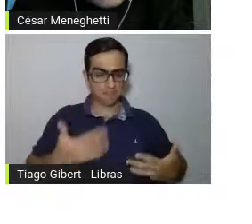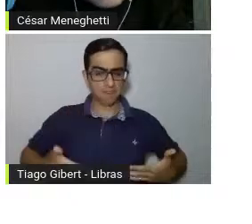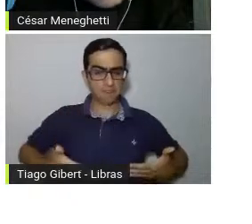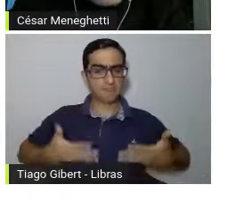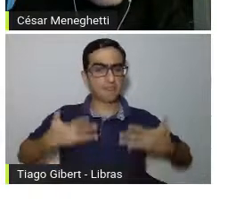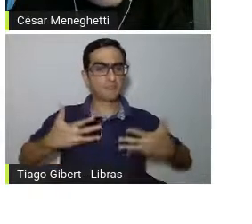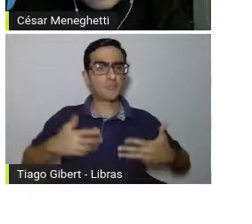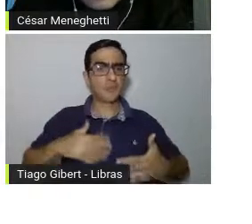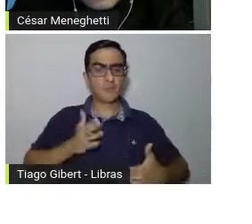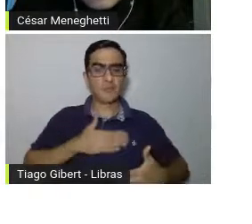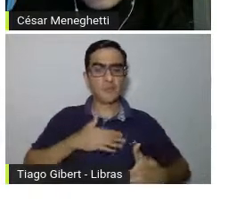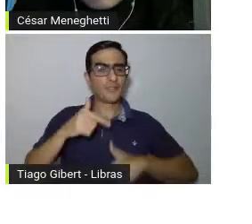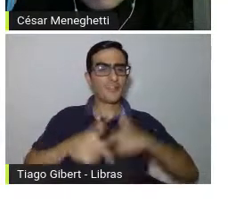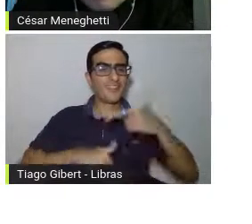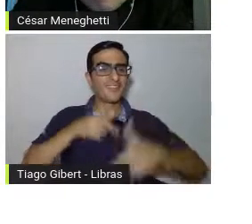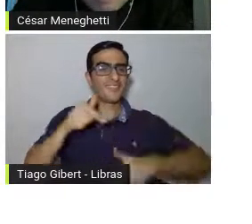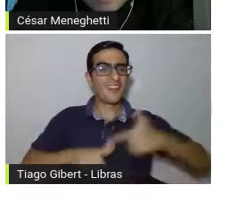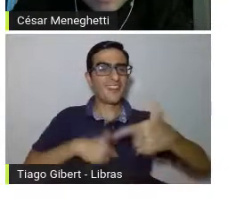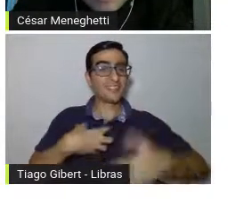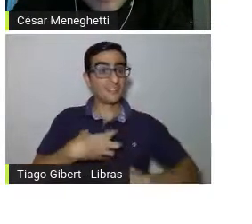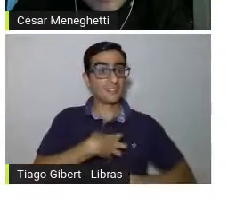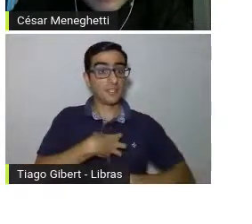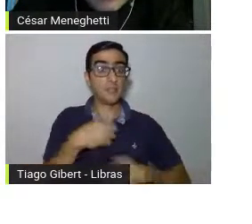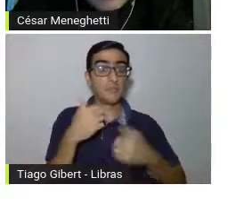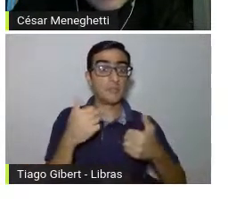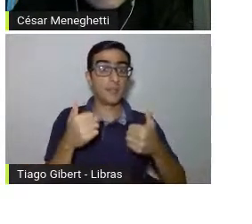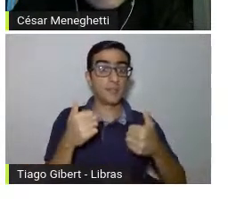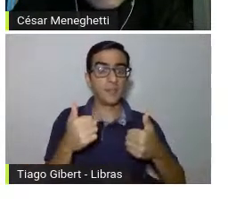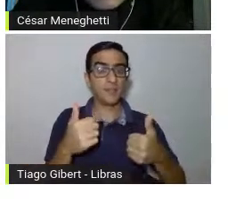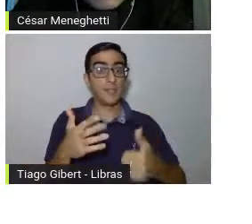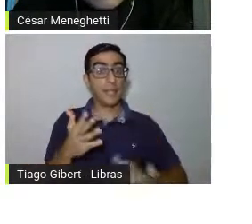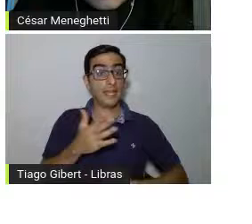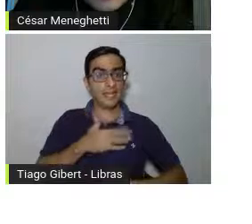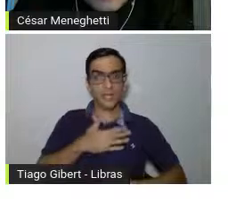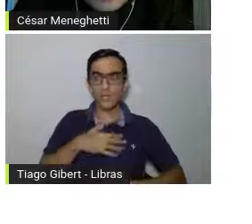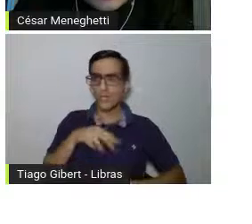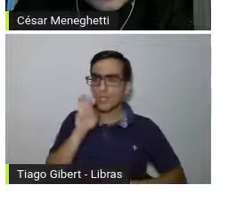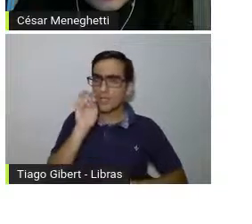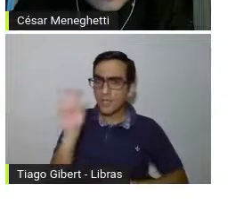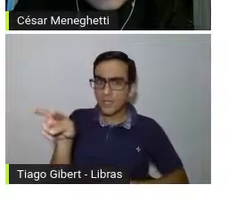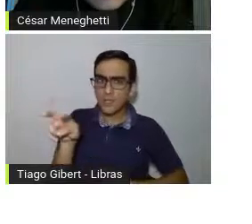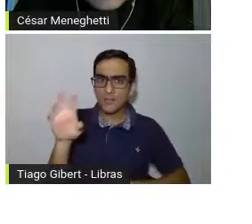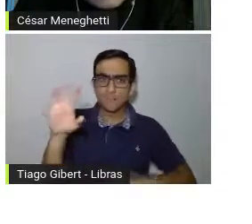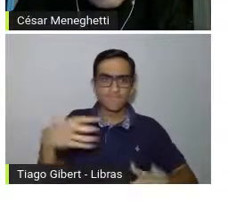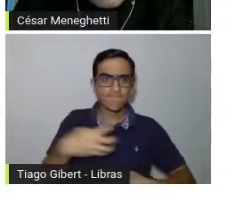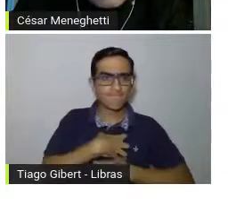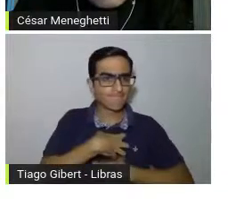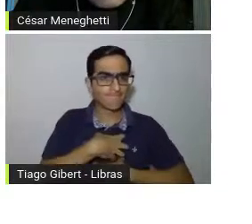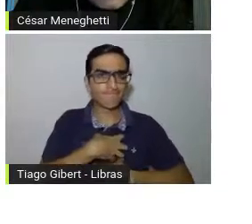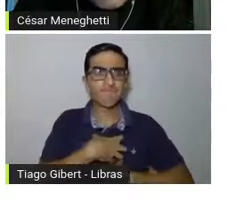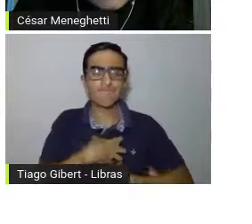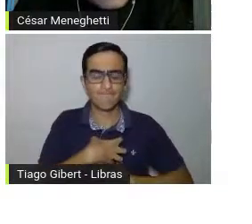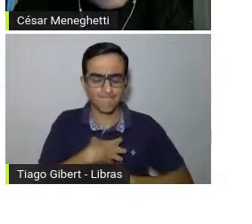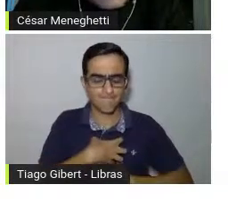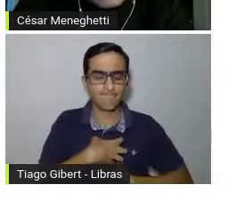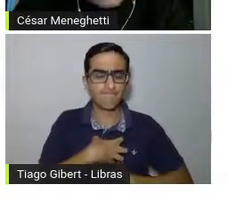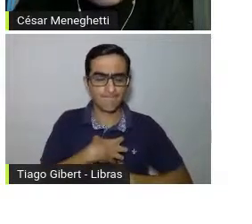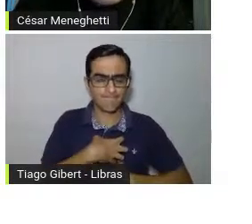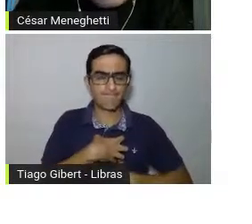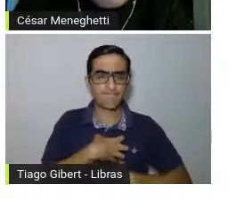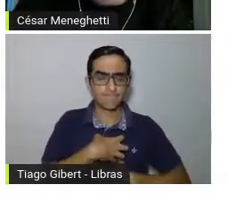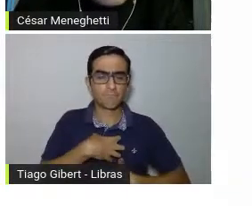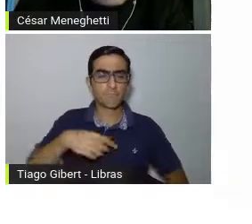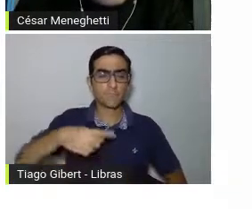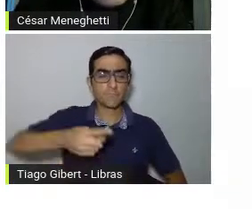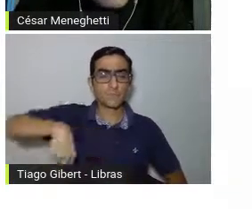estavam fazendo, assim, que era... E para mim me tocou profundamente e a gente resolveu fazer